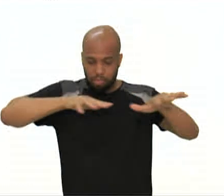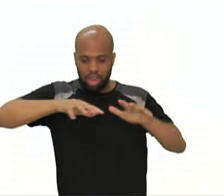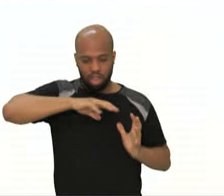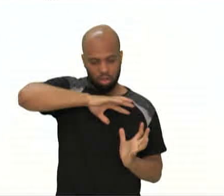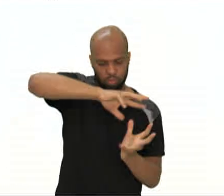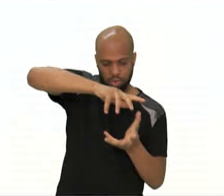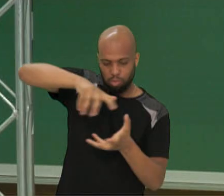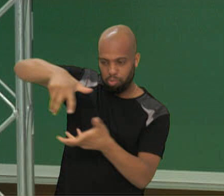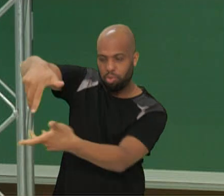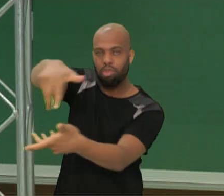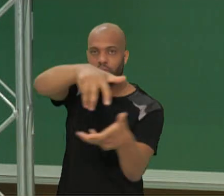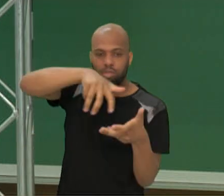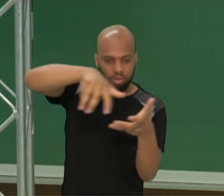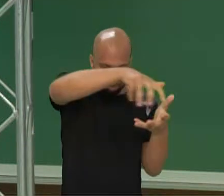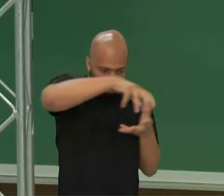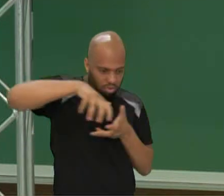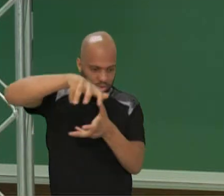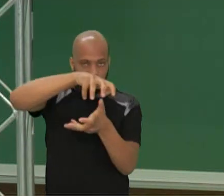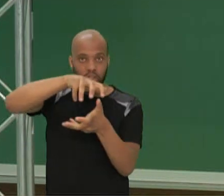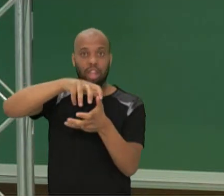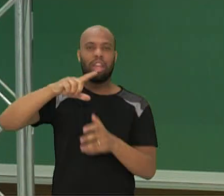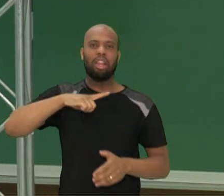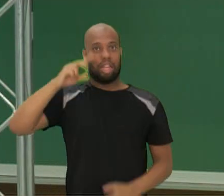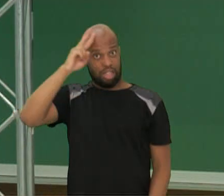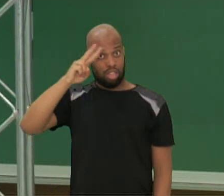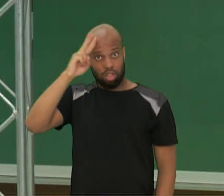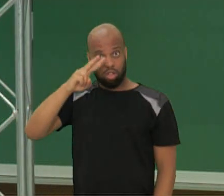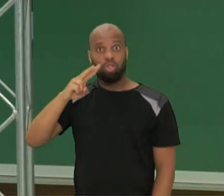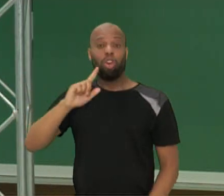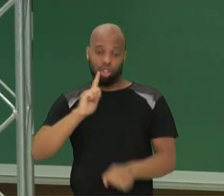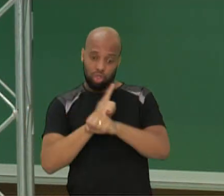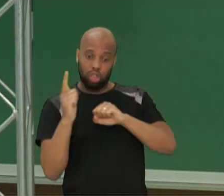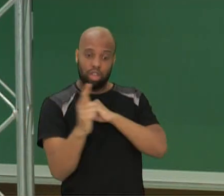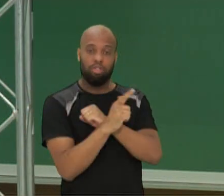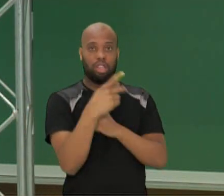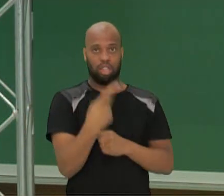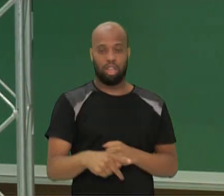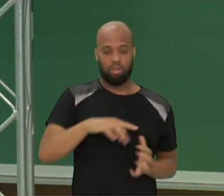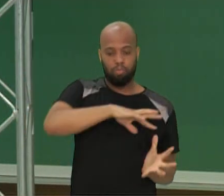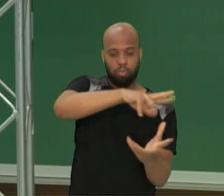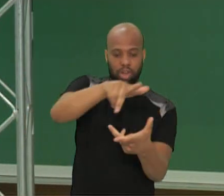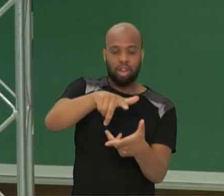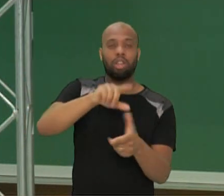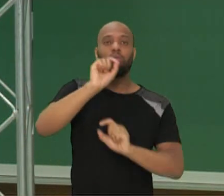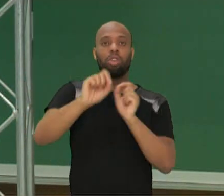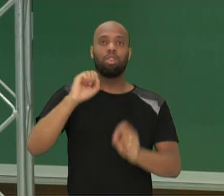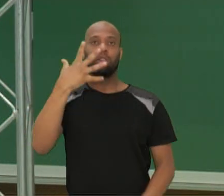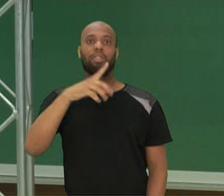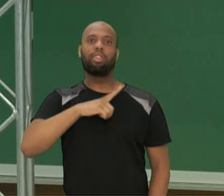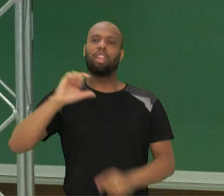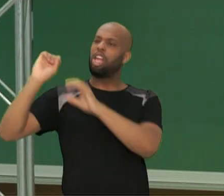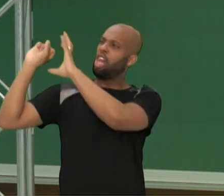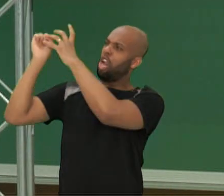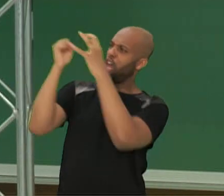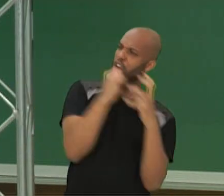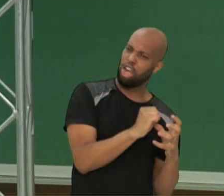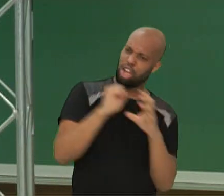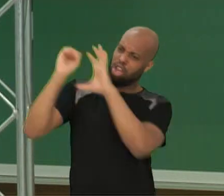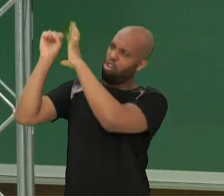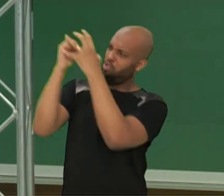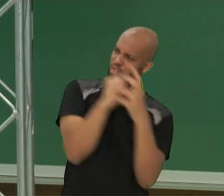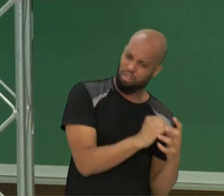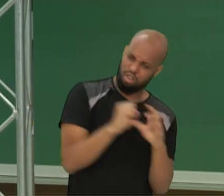Ao longo da história geológica do nosso planeta, nós observamos que a Terra foi bombardeada por uma série